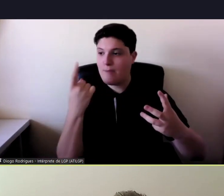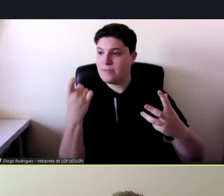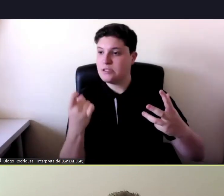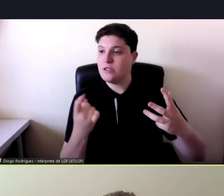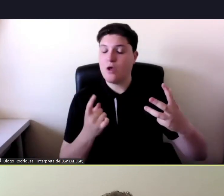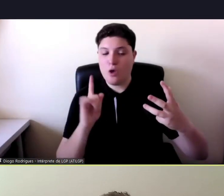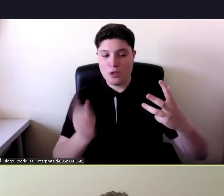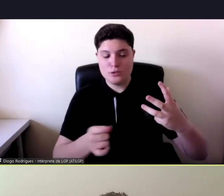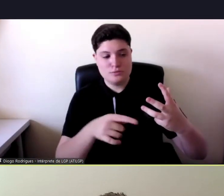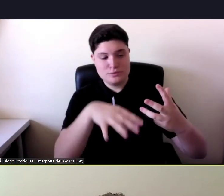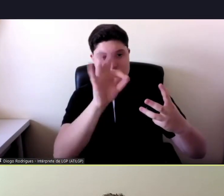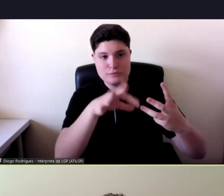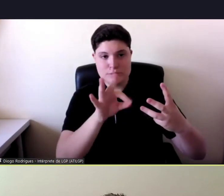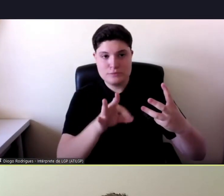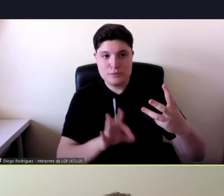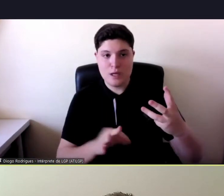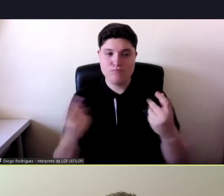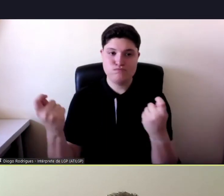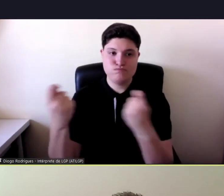Portanto, vamos trabalhar